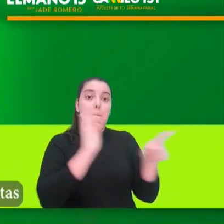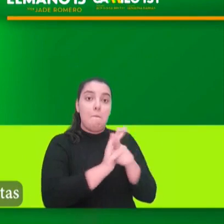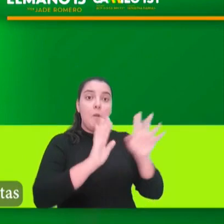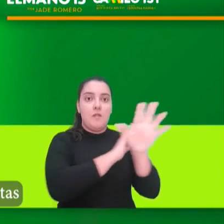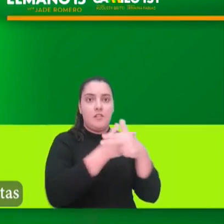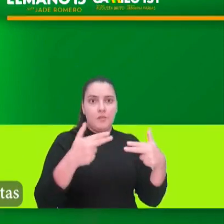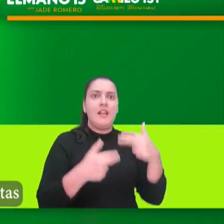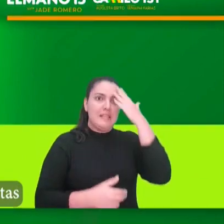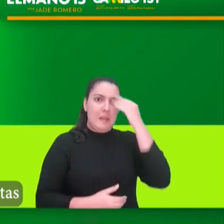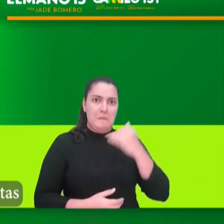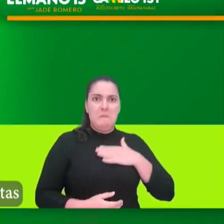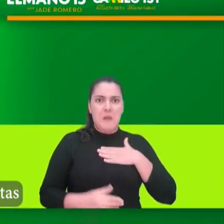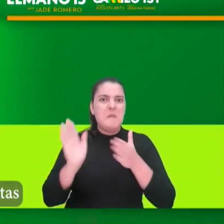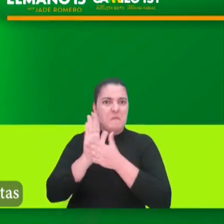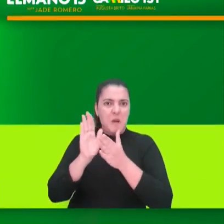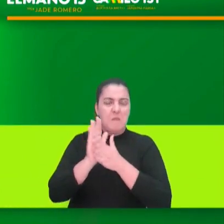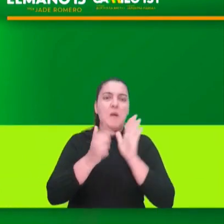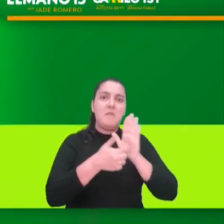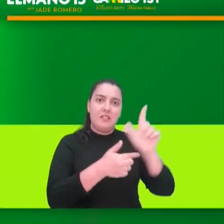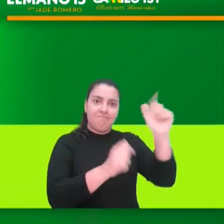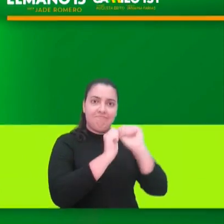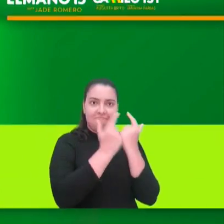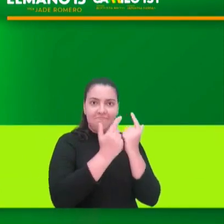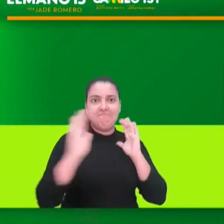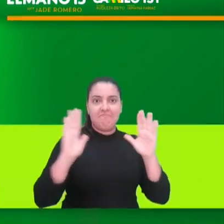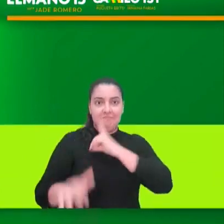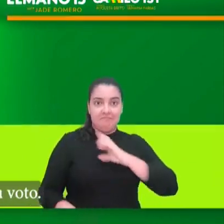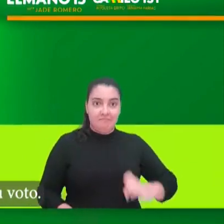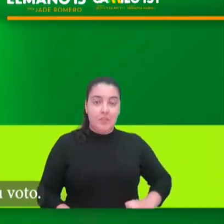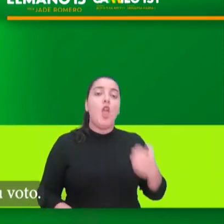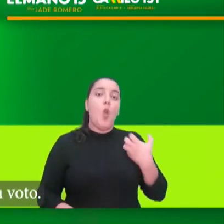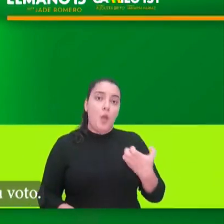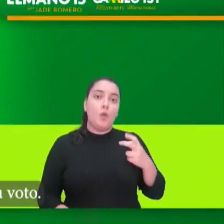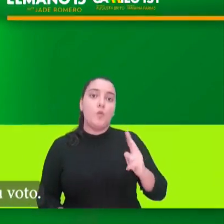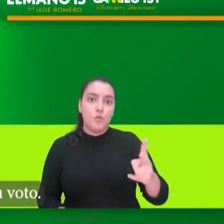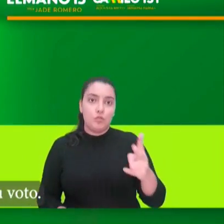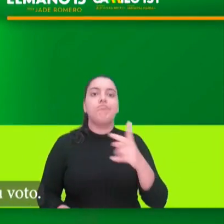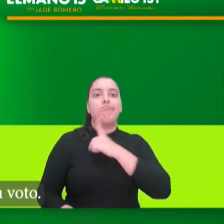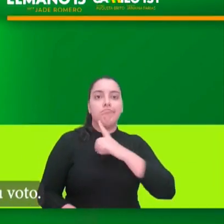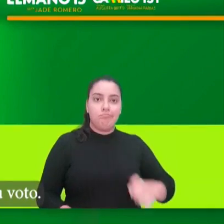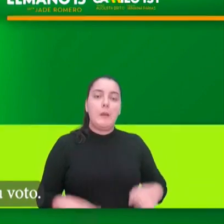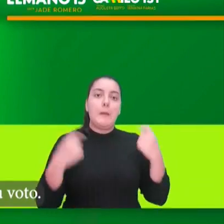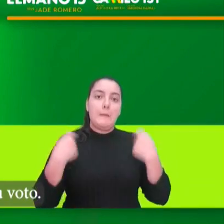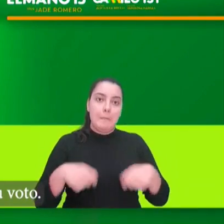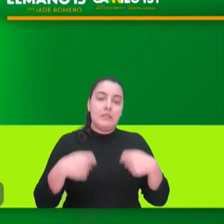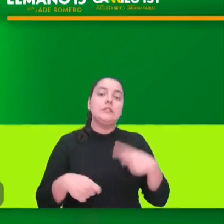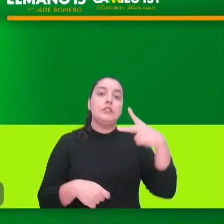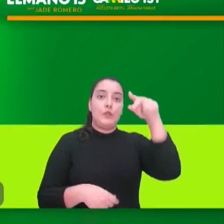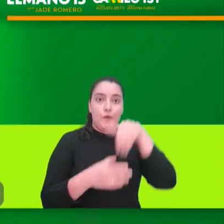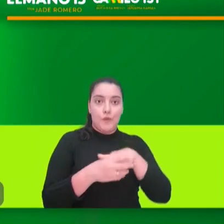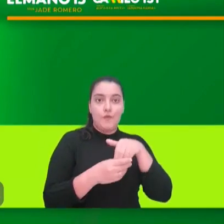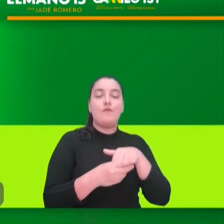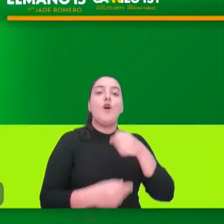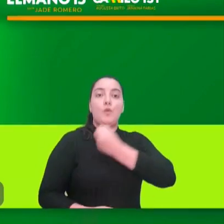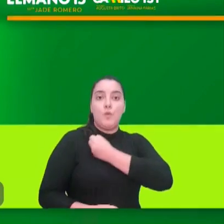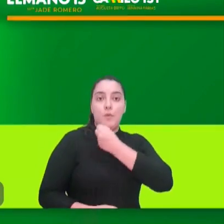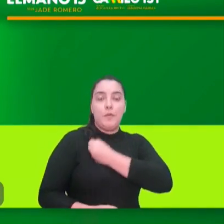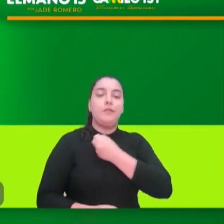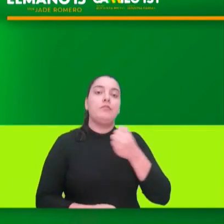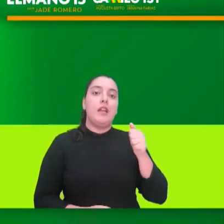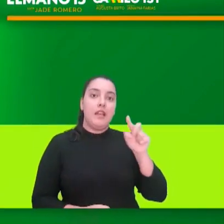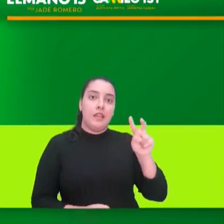Animal? Você sabia que essa foi uma das propostas apresentadas pelo nosso mandato? Para continuar essa batalha, é preciso do seu voto. Para deputado